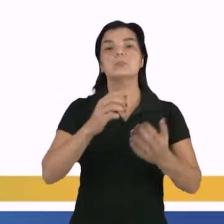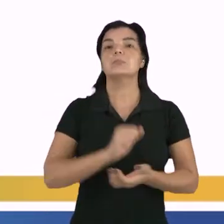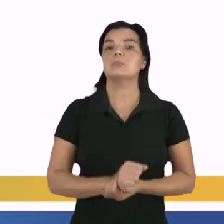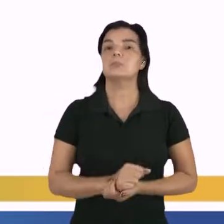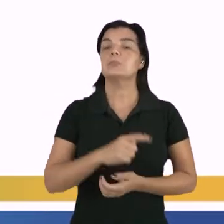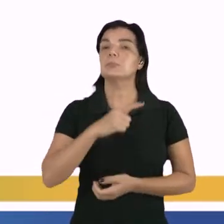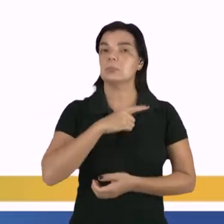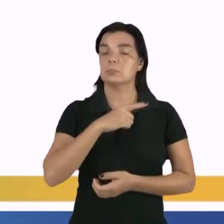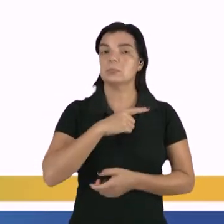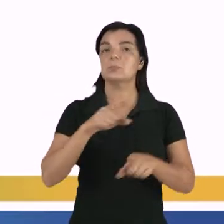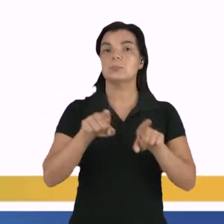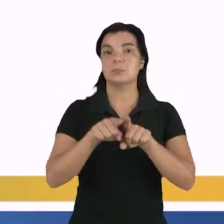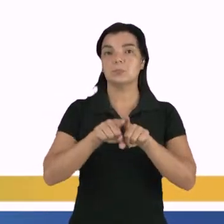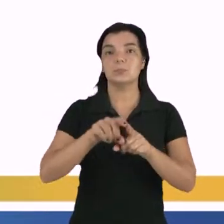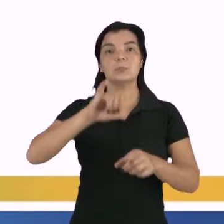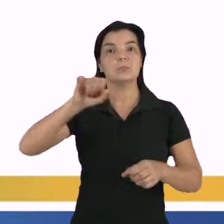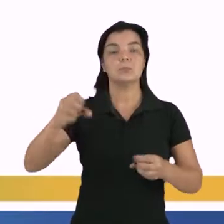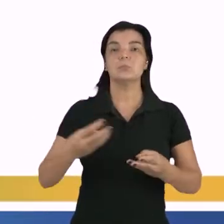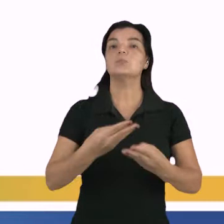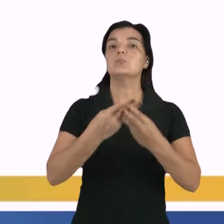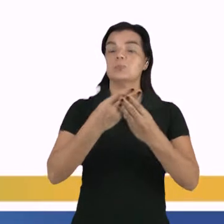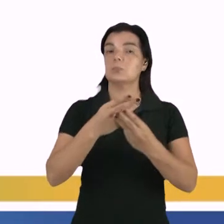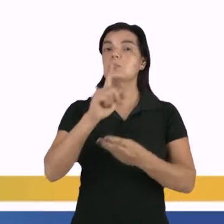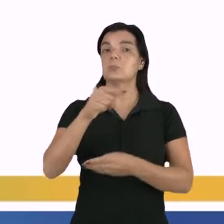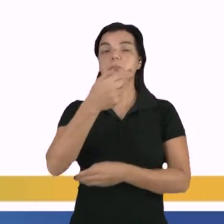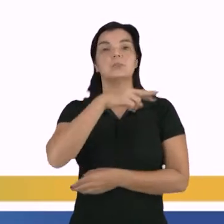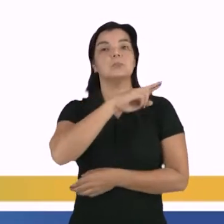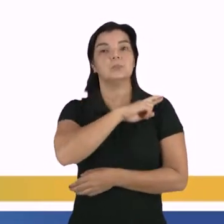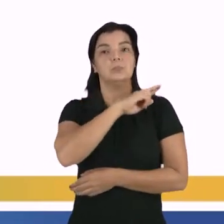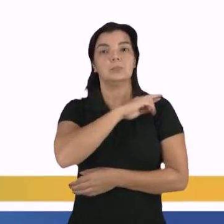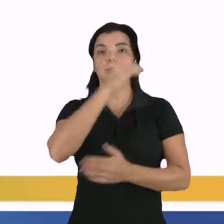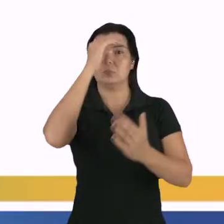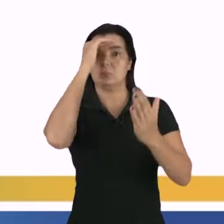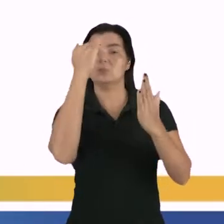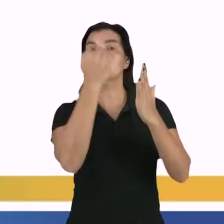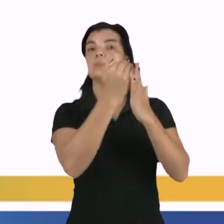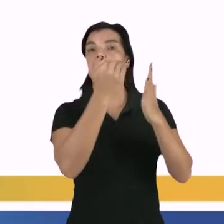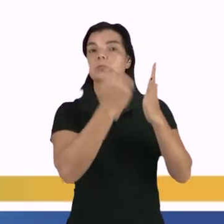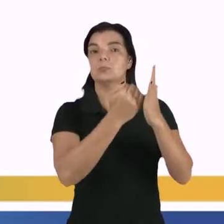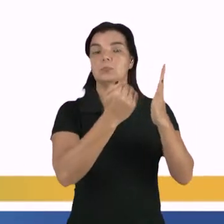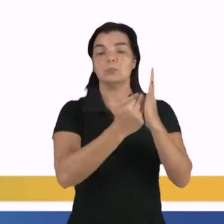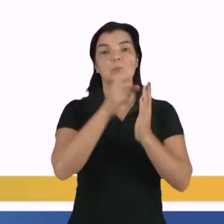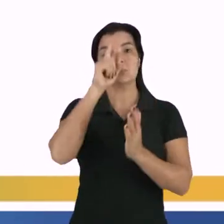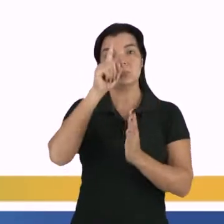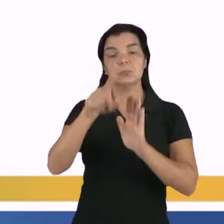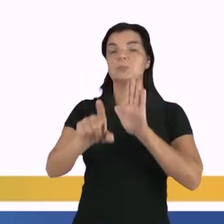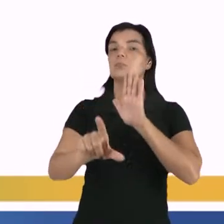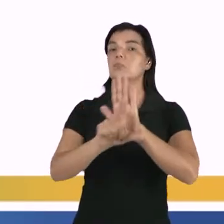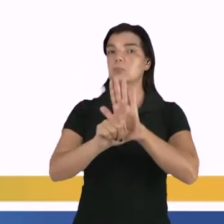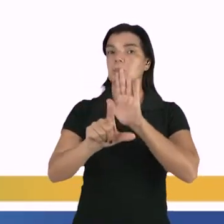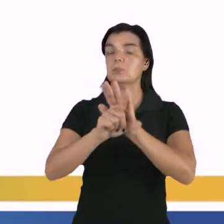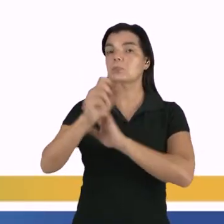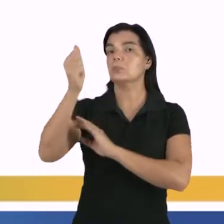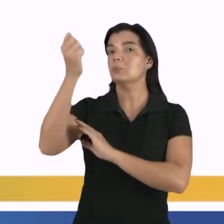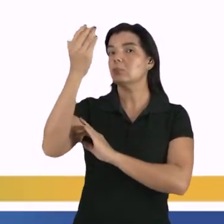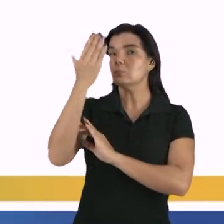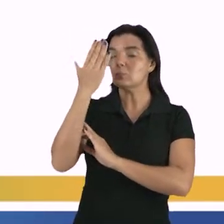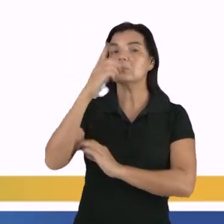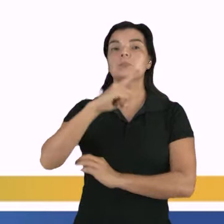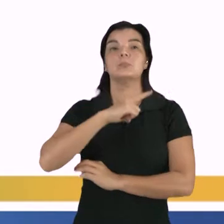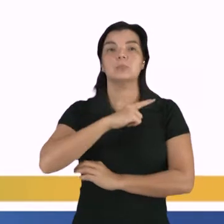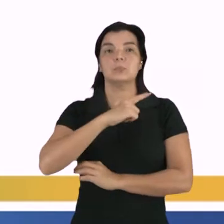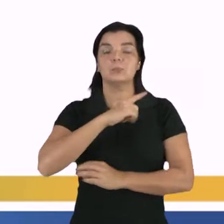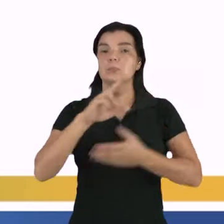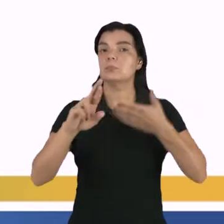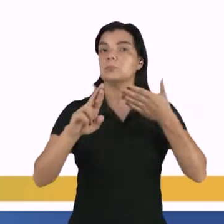a virtude na tradição judaico-cristã, ela é a obrigação de cumprir o que é ordenado na lei revelada. Então,